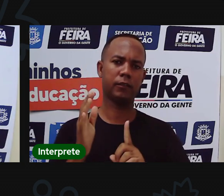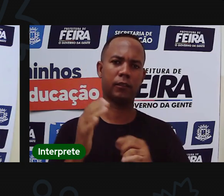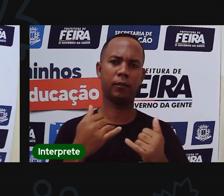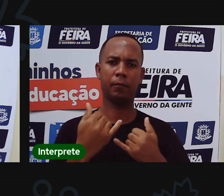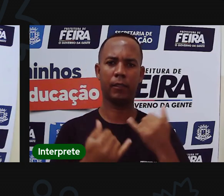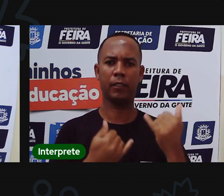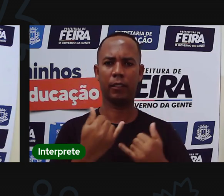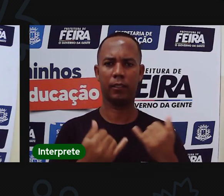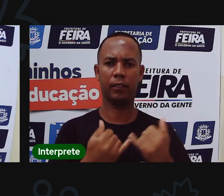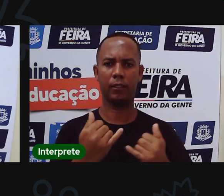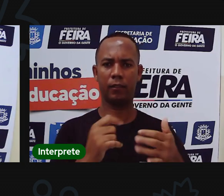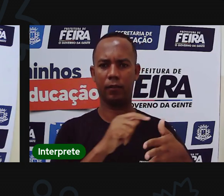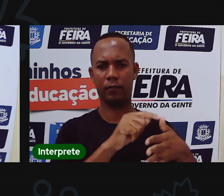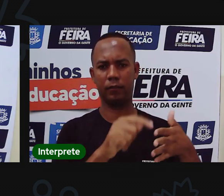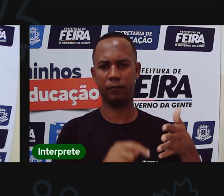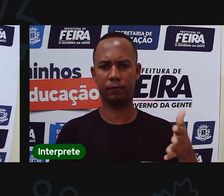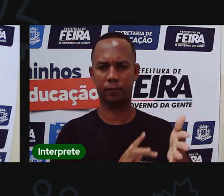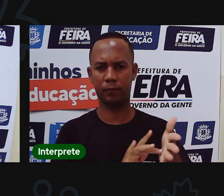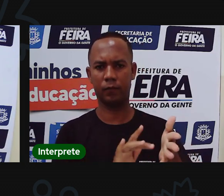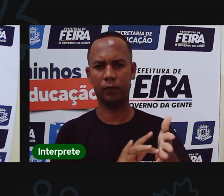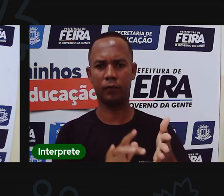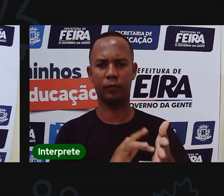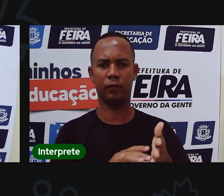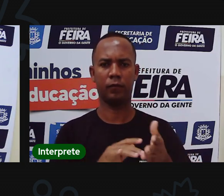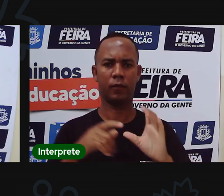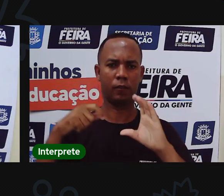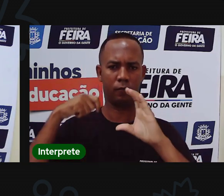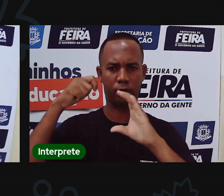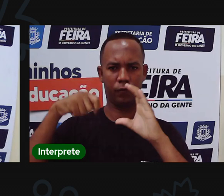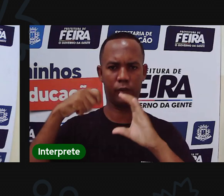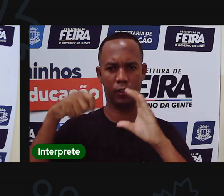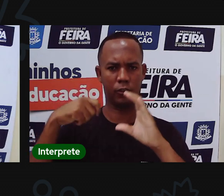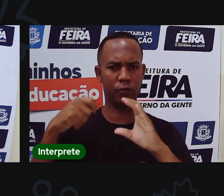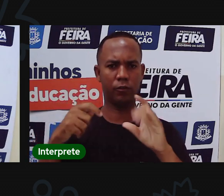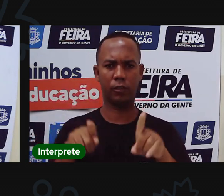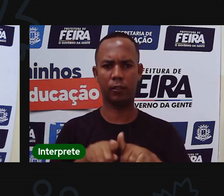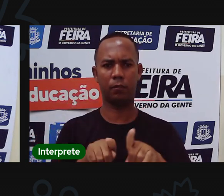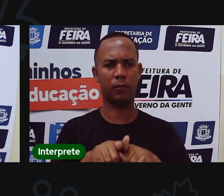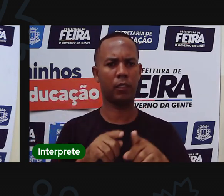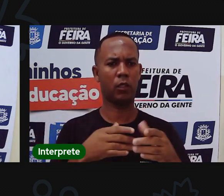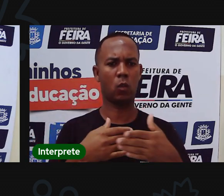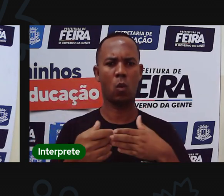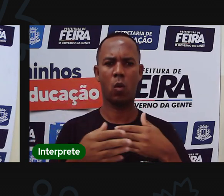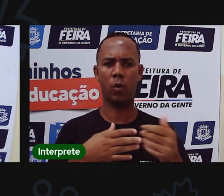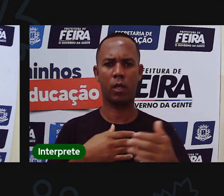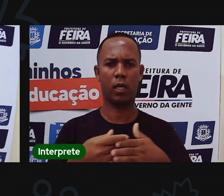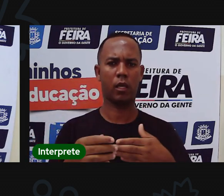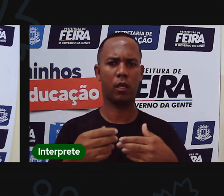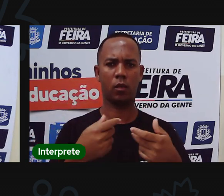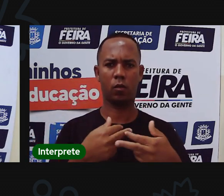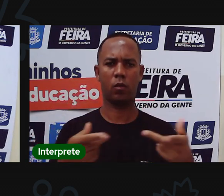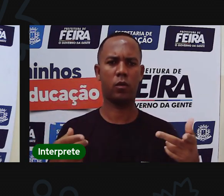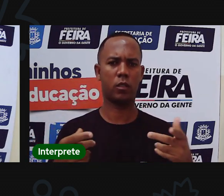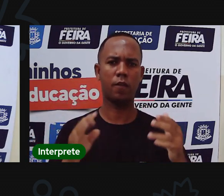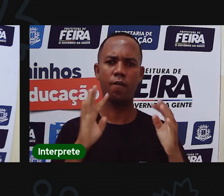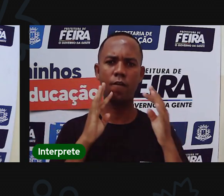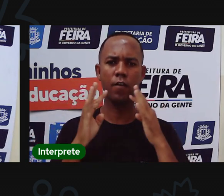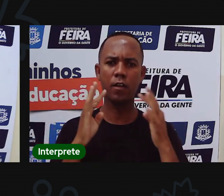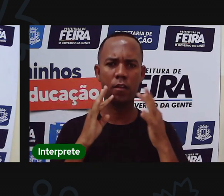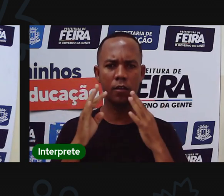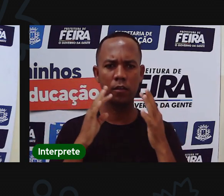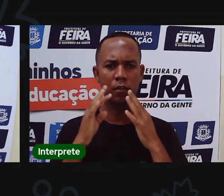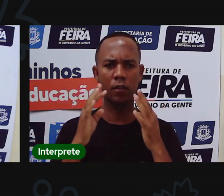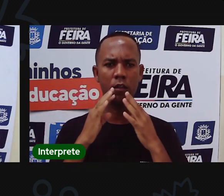para as redes sociais, um vídeo você pode criar através do Canva, um logotipo, o post para o Facebook,